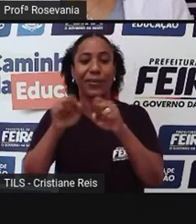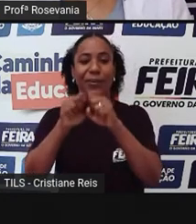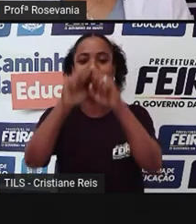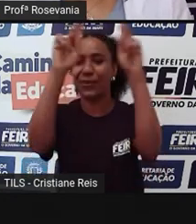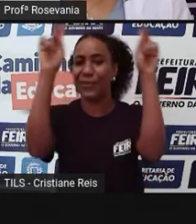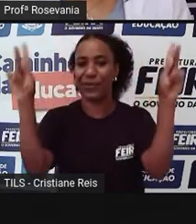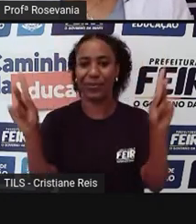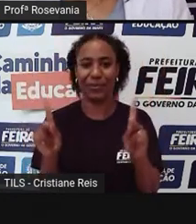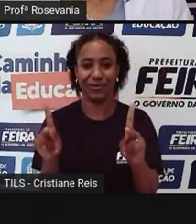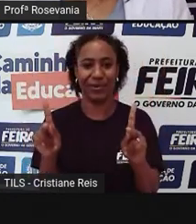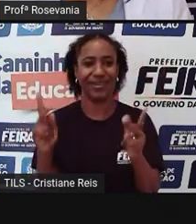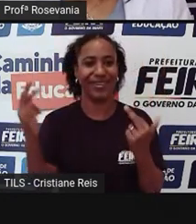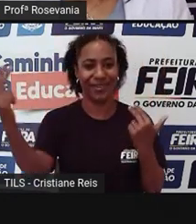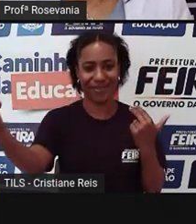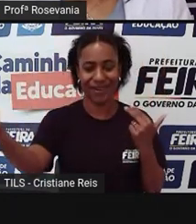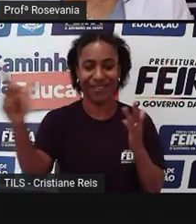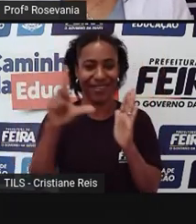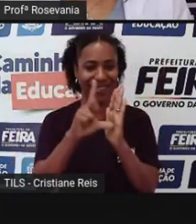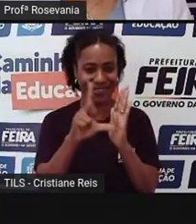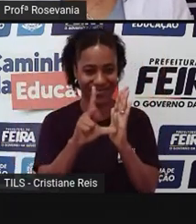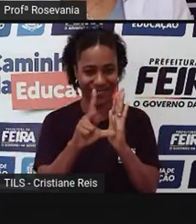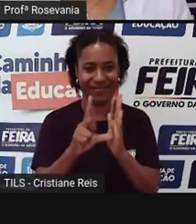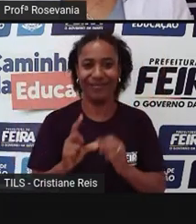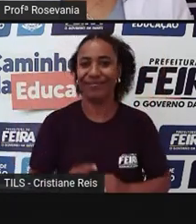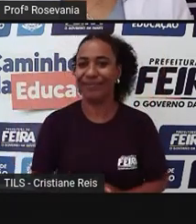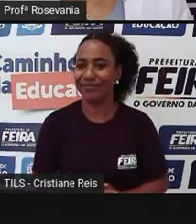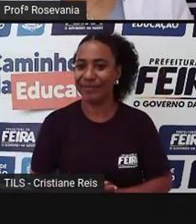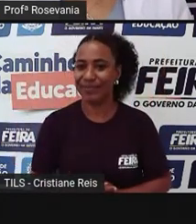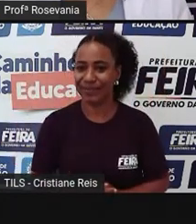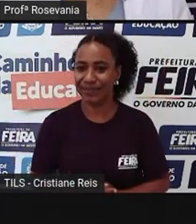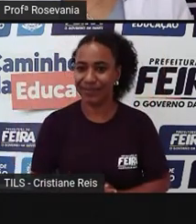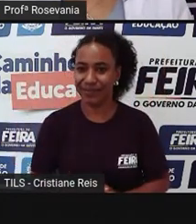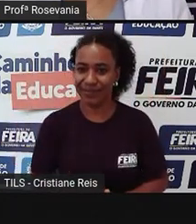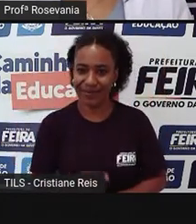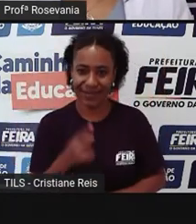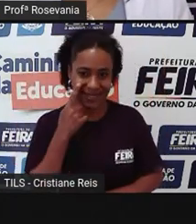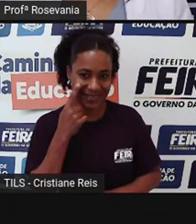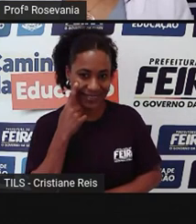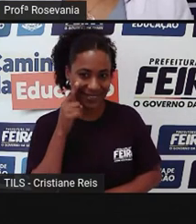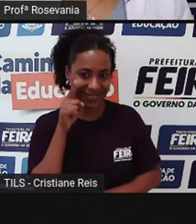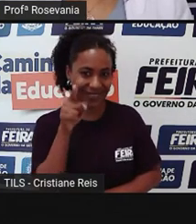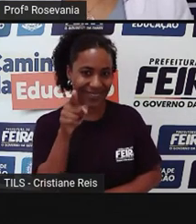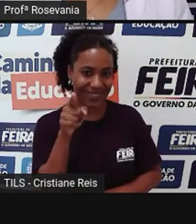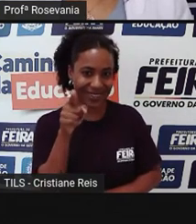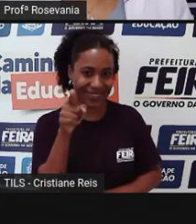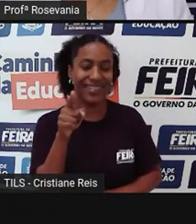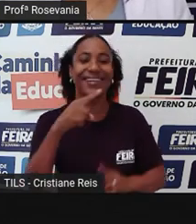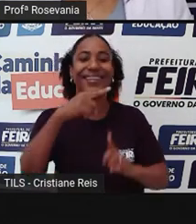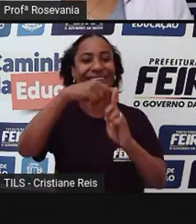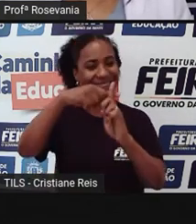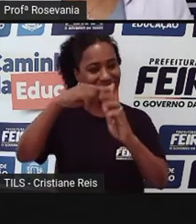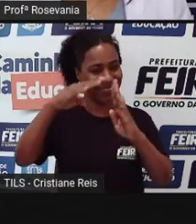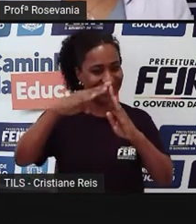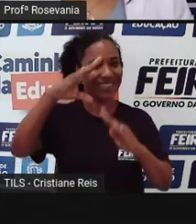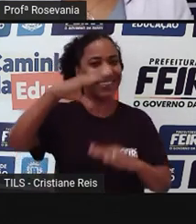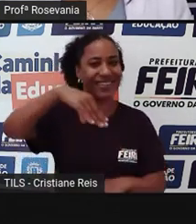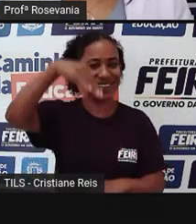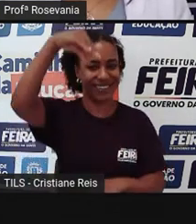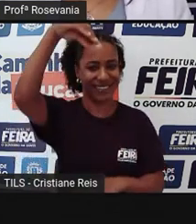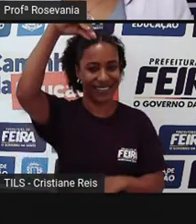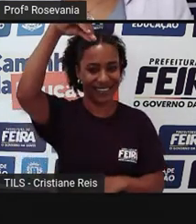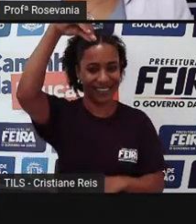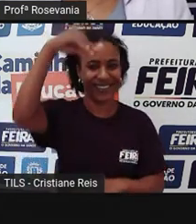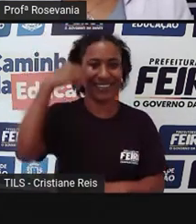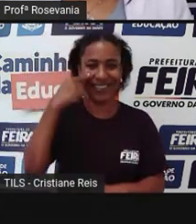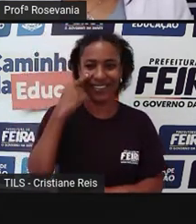da cidade. Aqui ao fundo, não sei se vocês estão, né, conseguindo saber o que é, é a torre da Igreja Senhor dos Passos. Esse